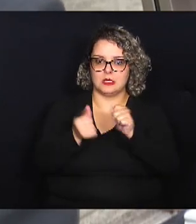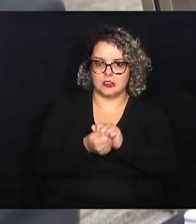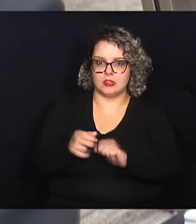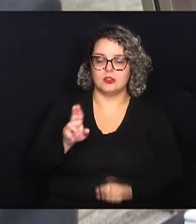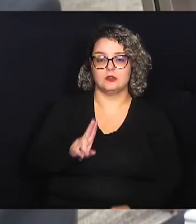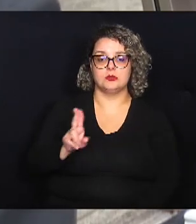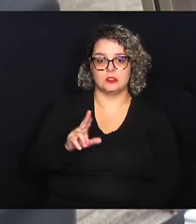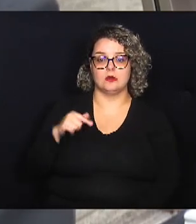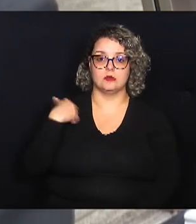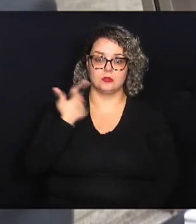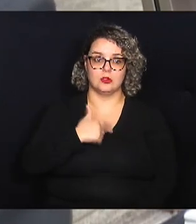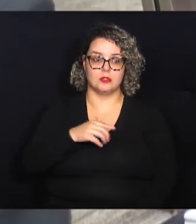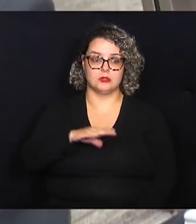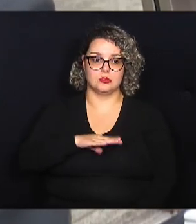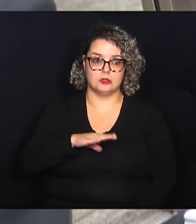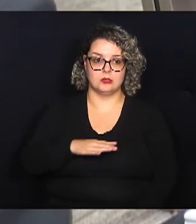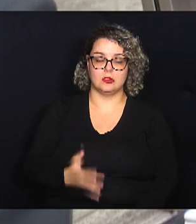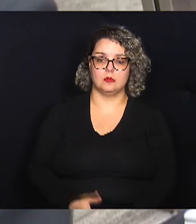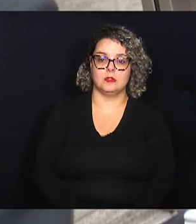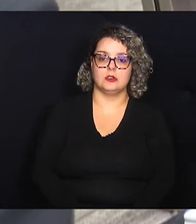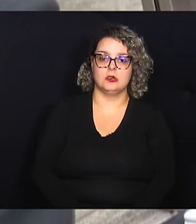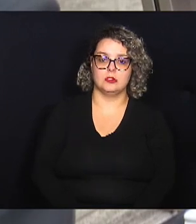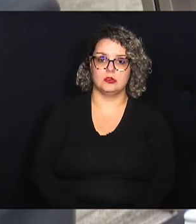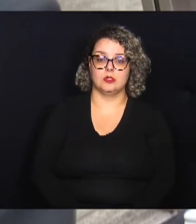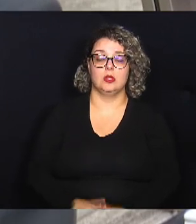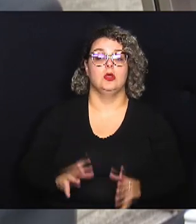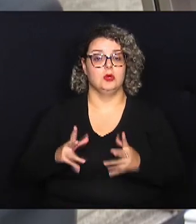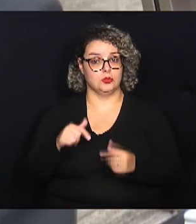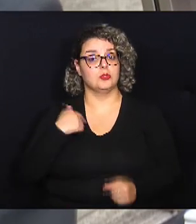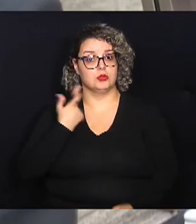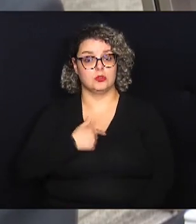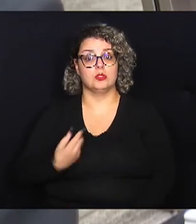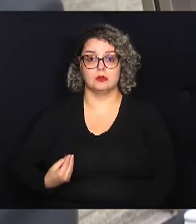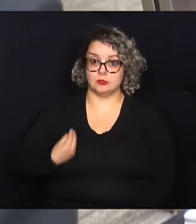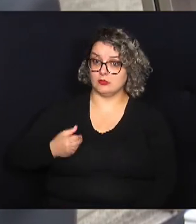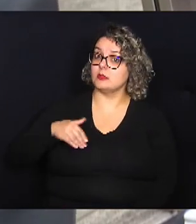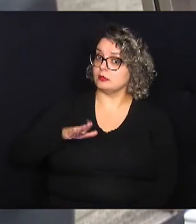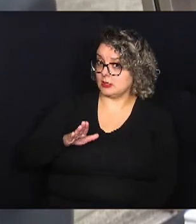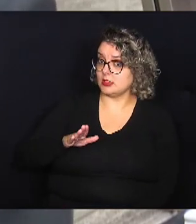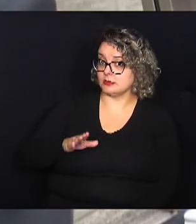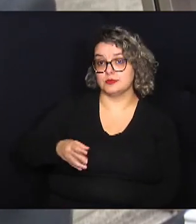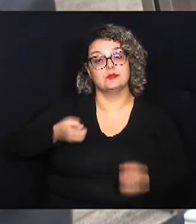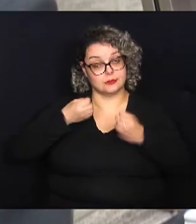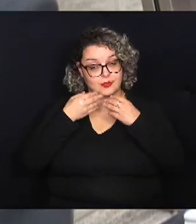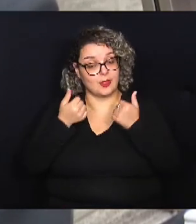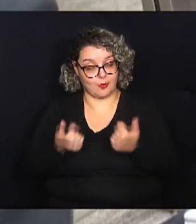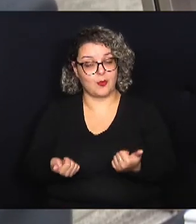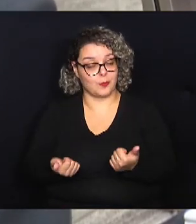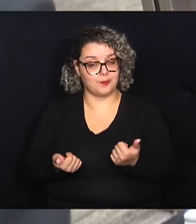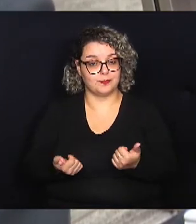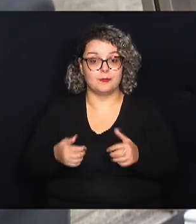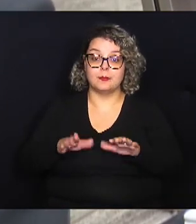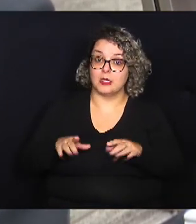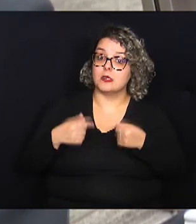nosso município, visto que todos nós estamos vivendo mais, o que é muito bom, não é? Mas